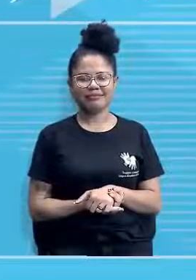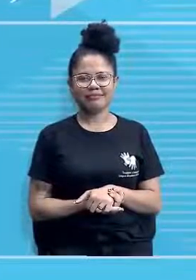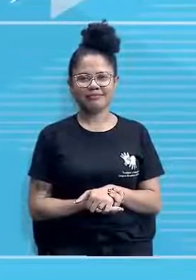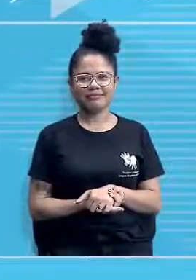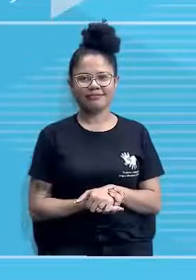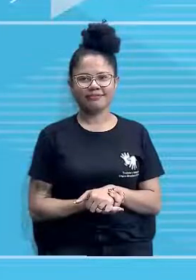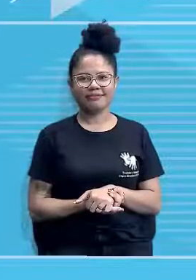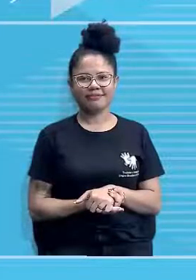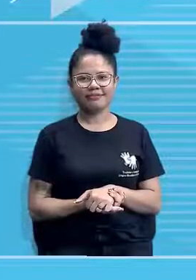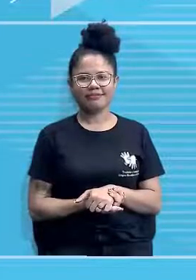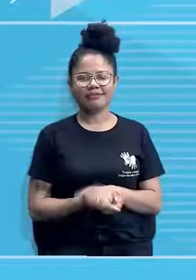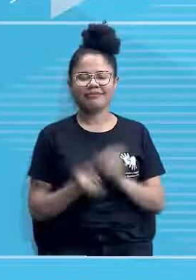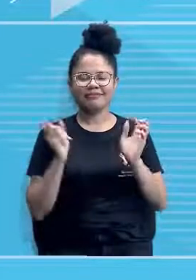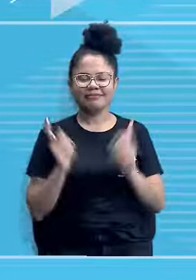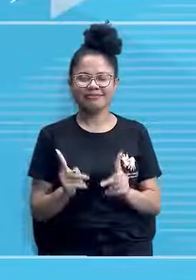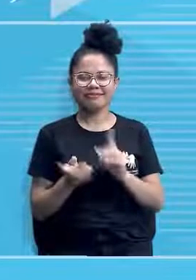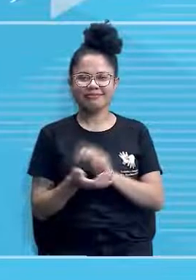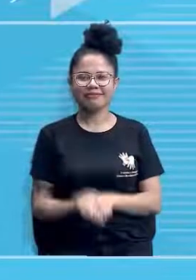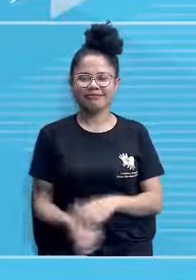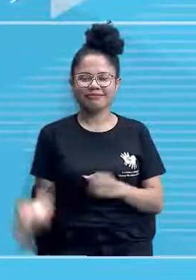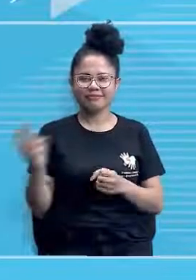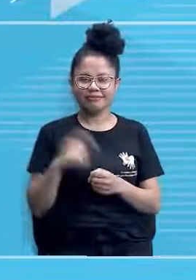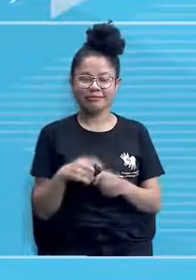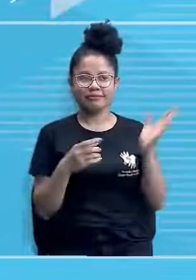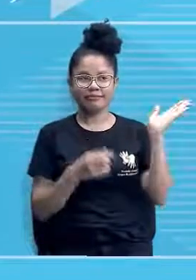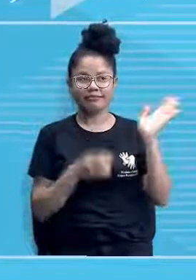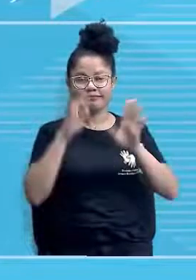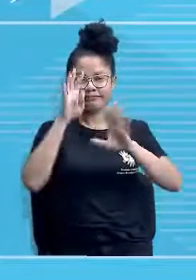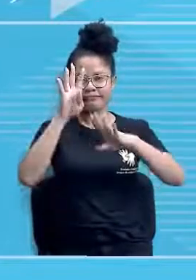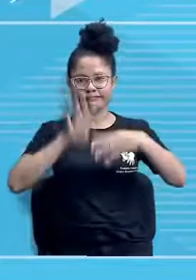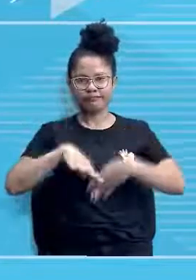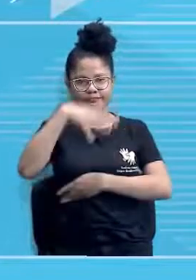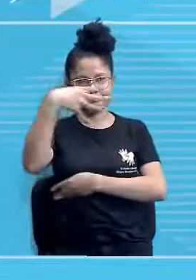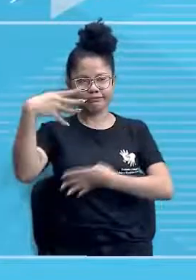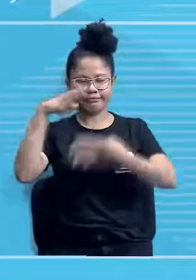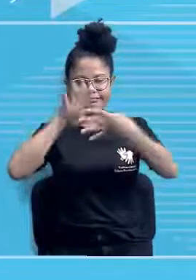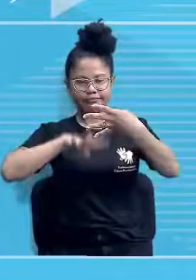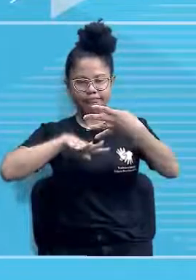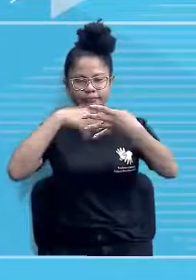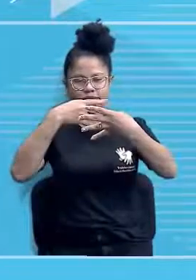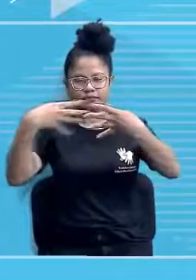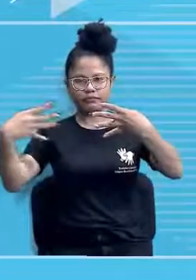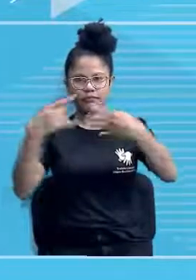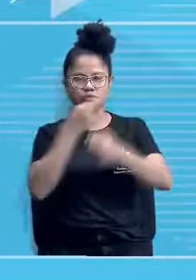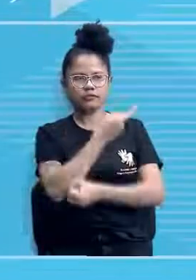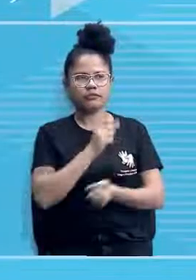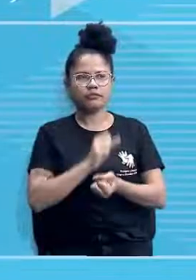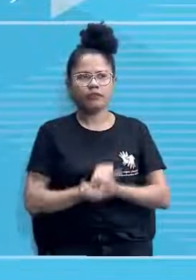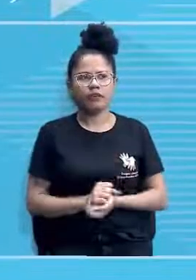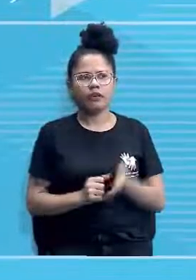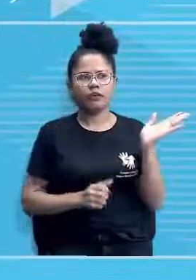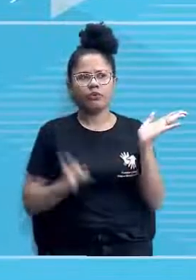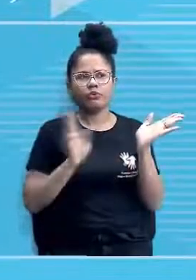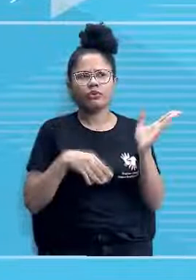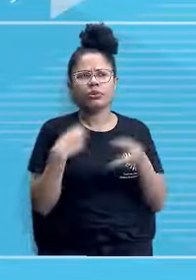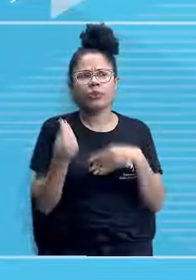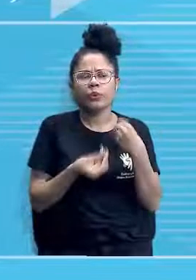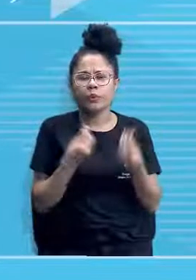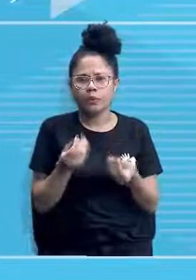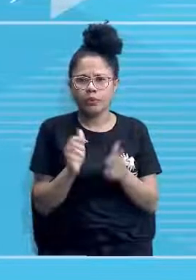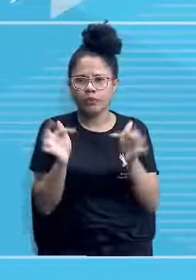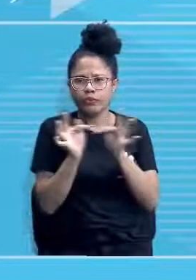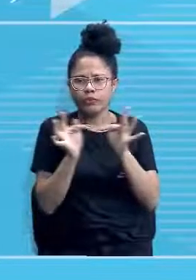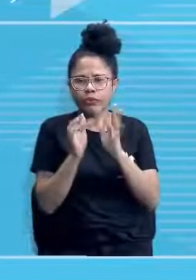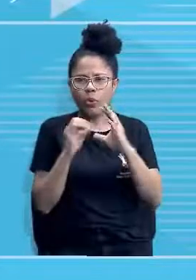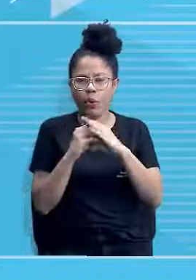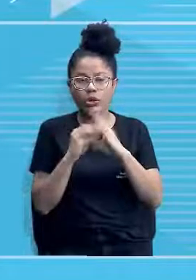o ok voltamos aí então essa tabela é muito importante Professor usa essa tabela quando são funções